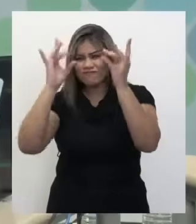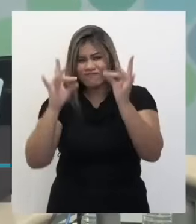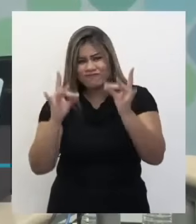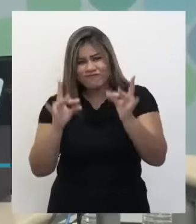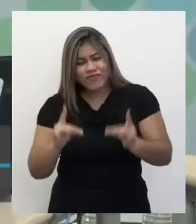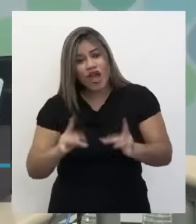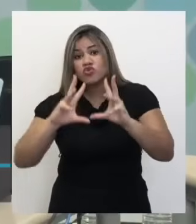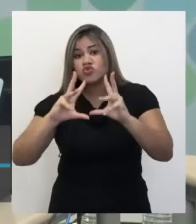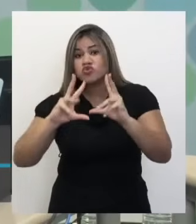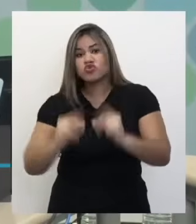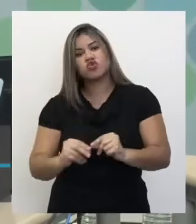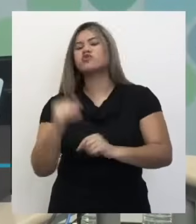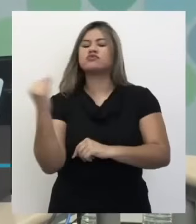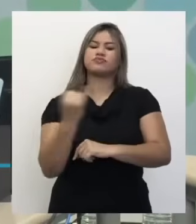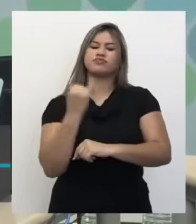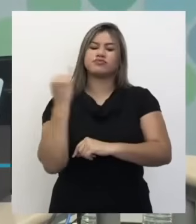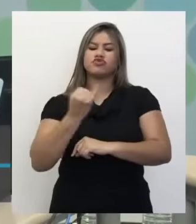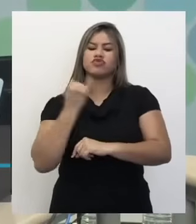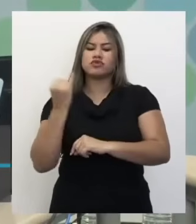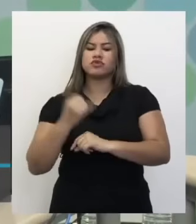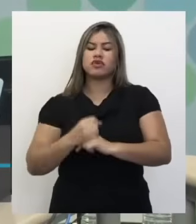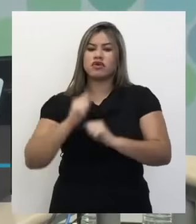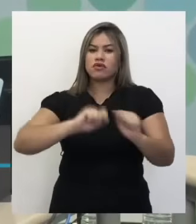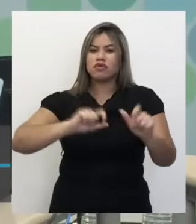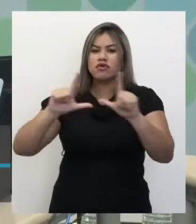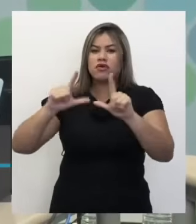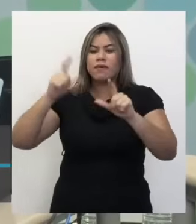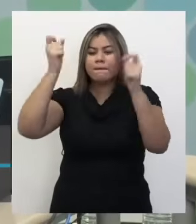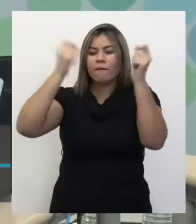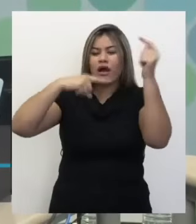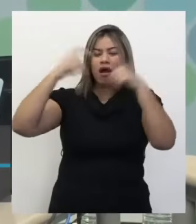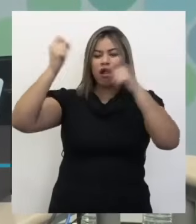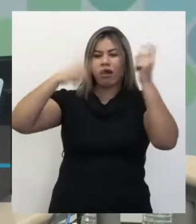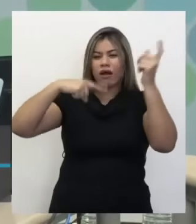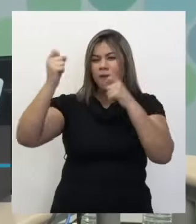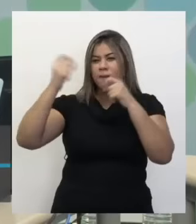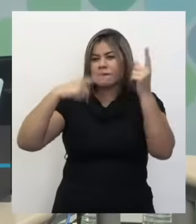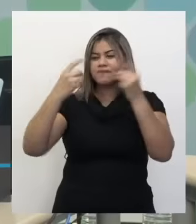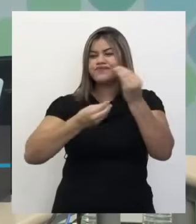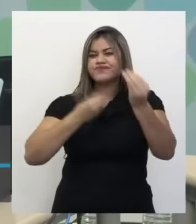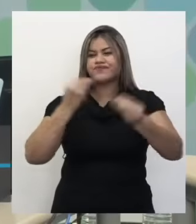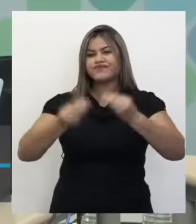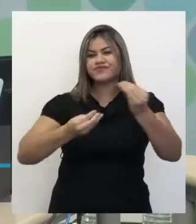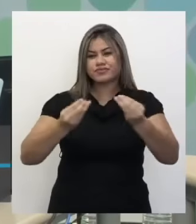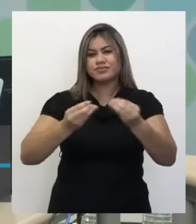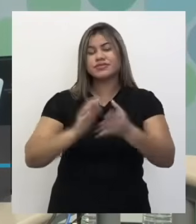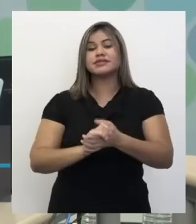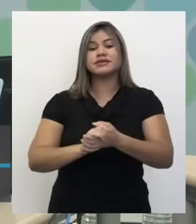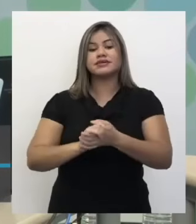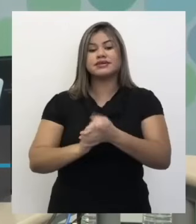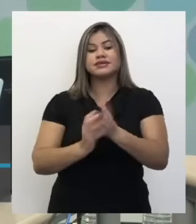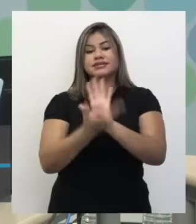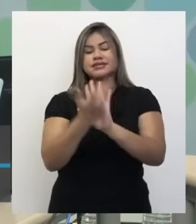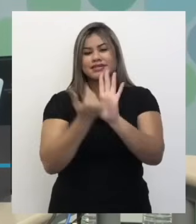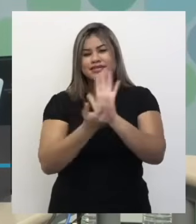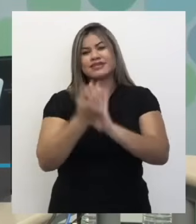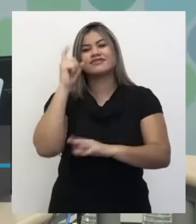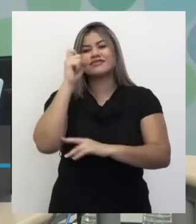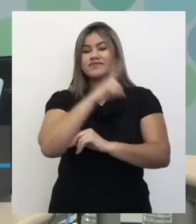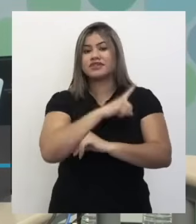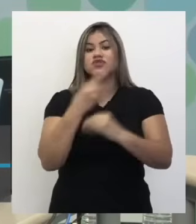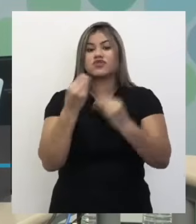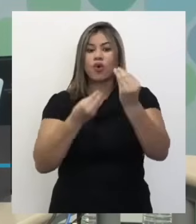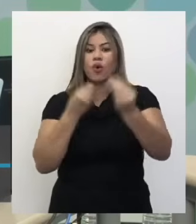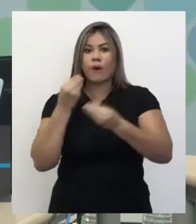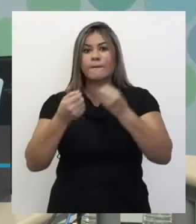os desenhos, gente. Porque olha a expressão deles, como no desenho é mais complicado, ele tem que tentar